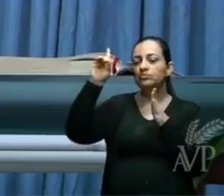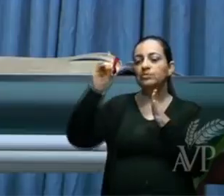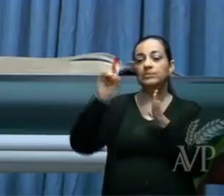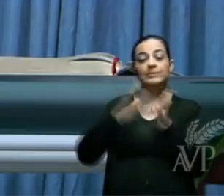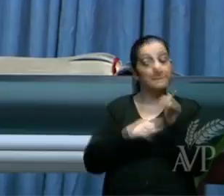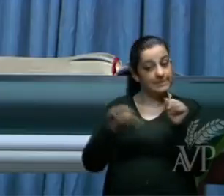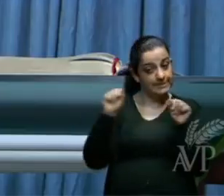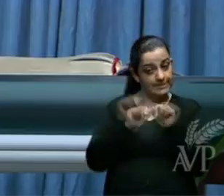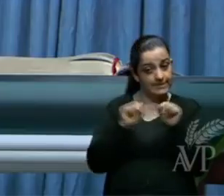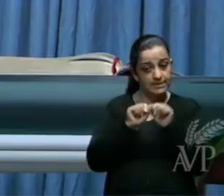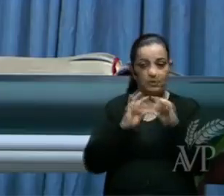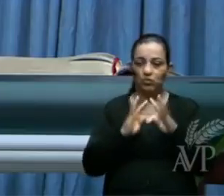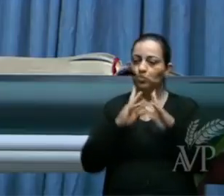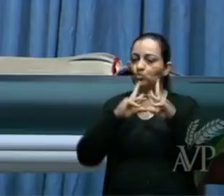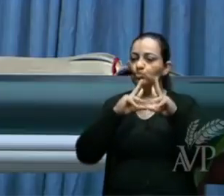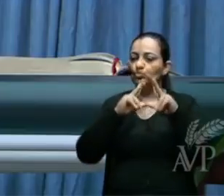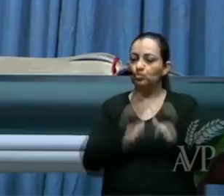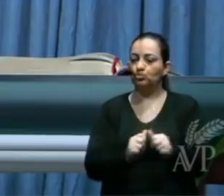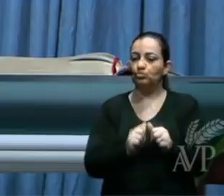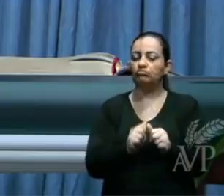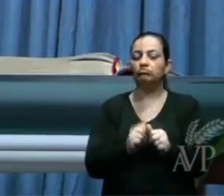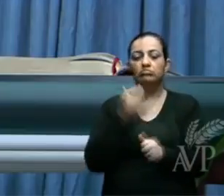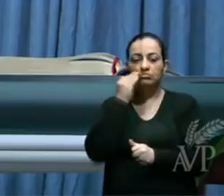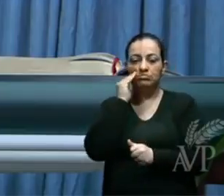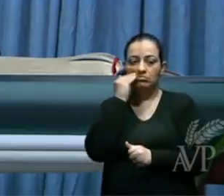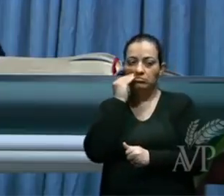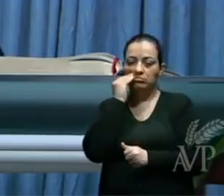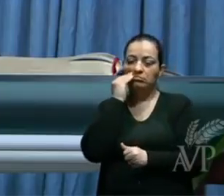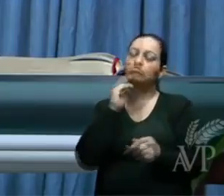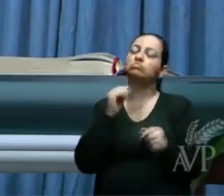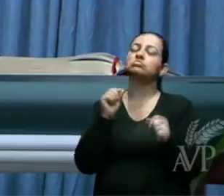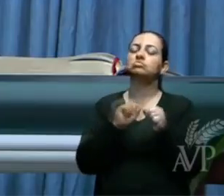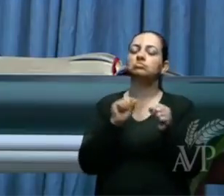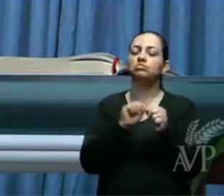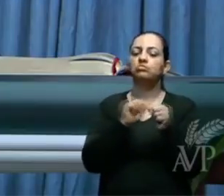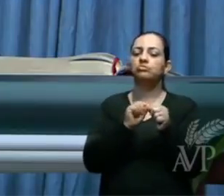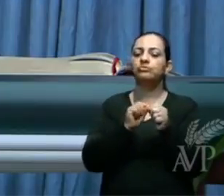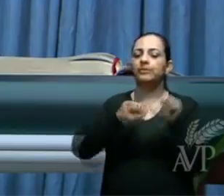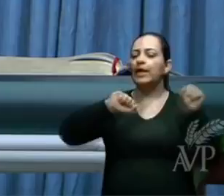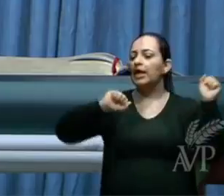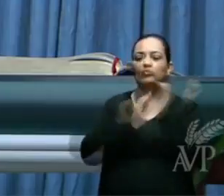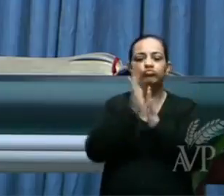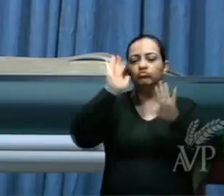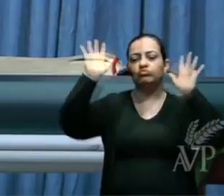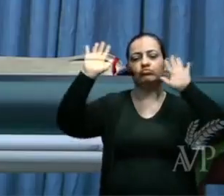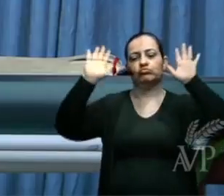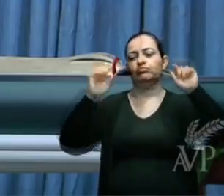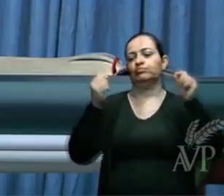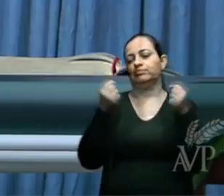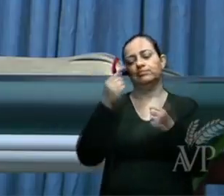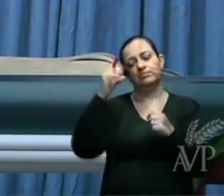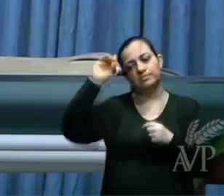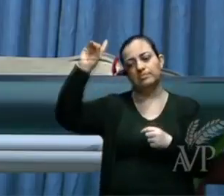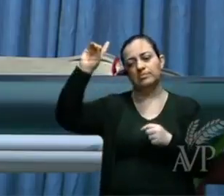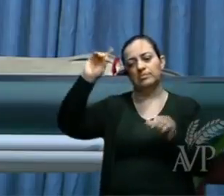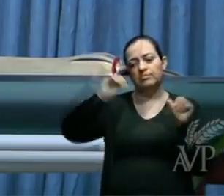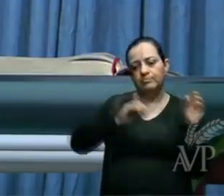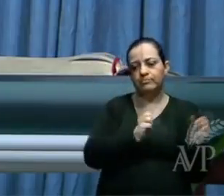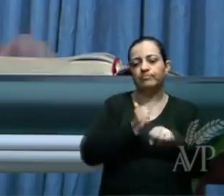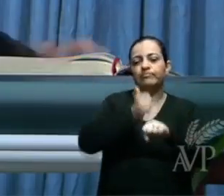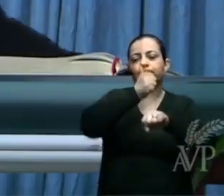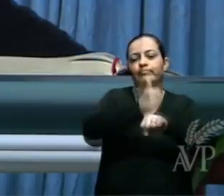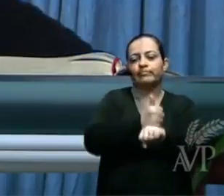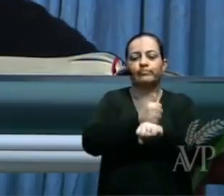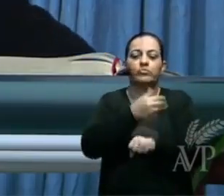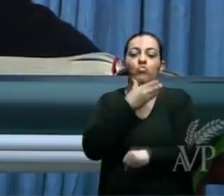fez tudo isso não vamos tirar a glória de deus e colocar sobre um